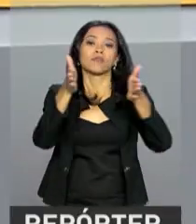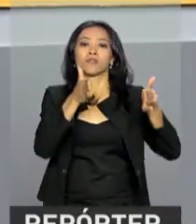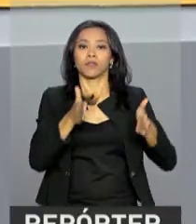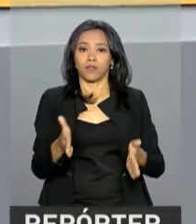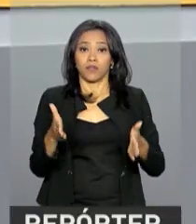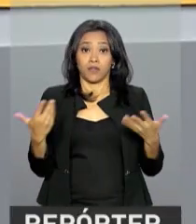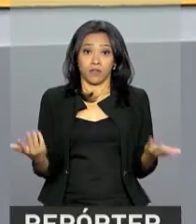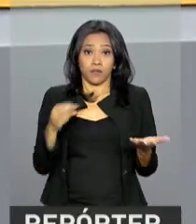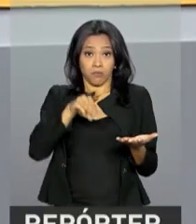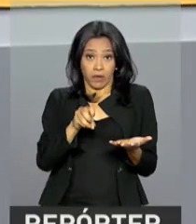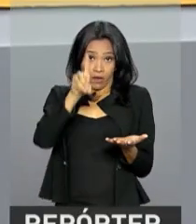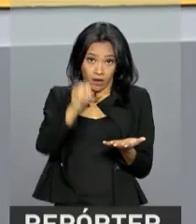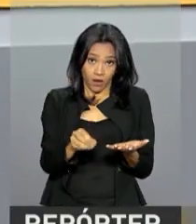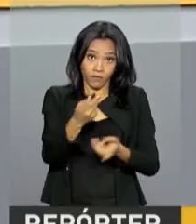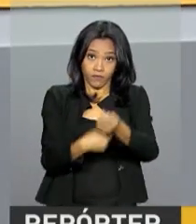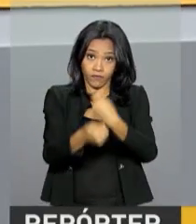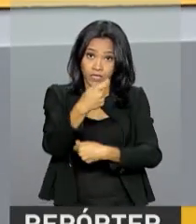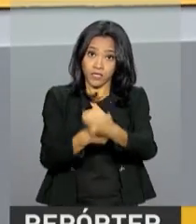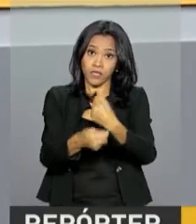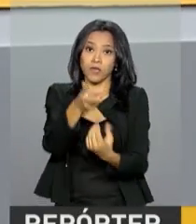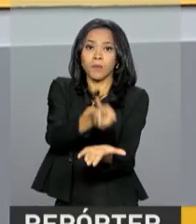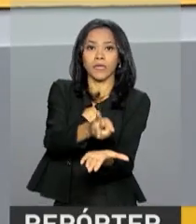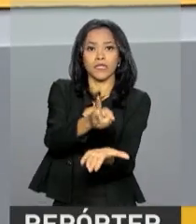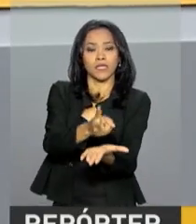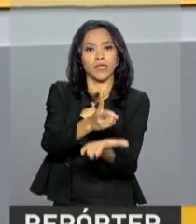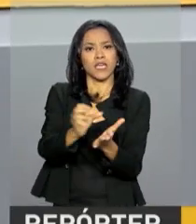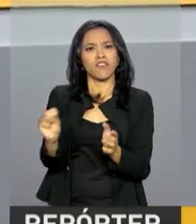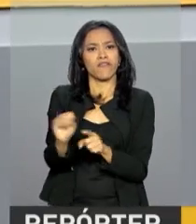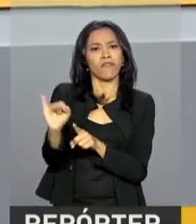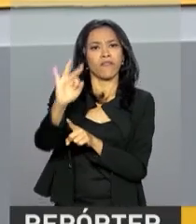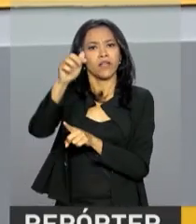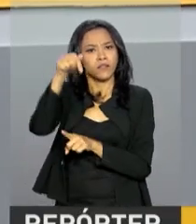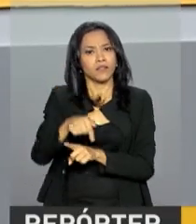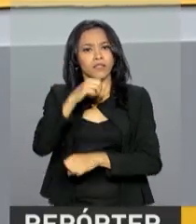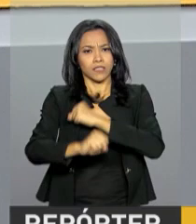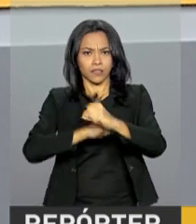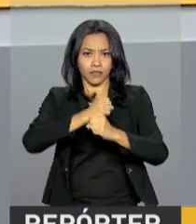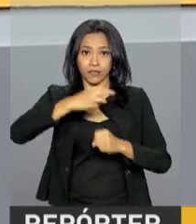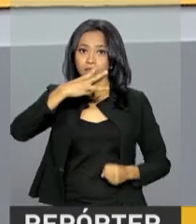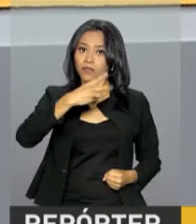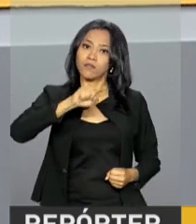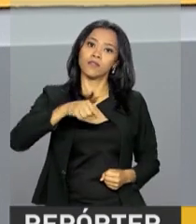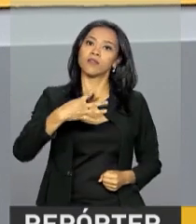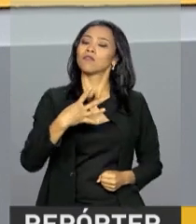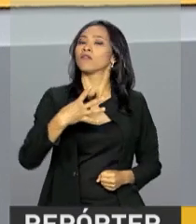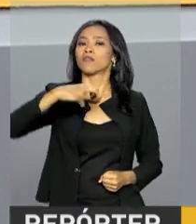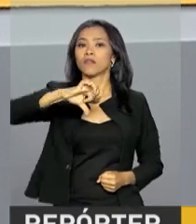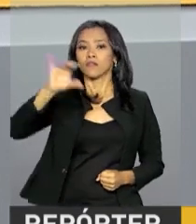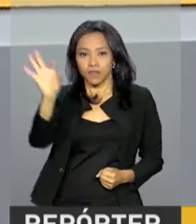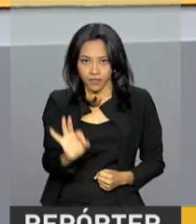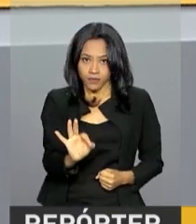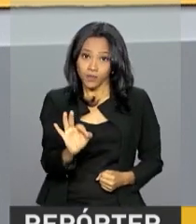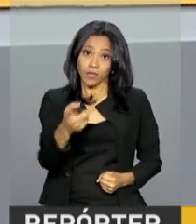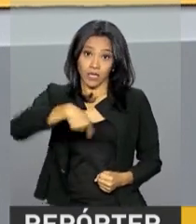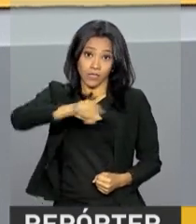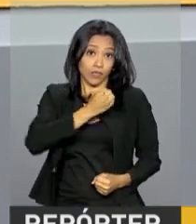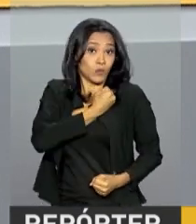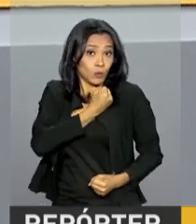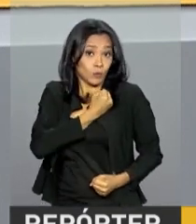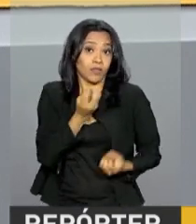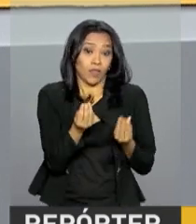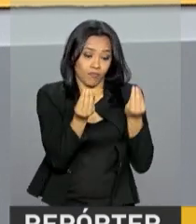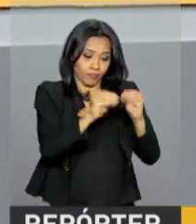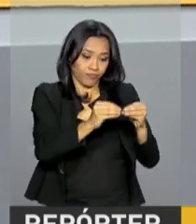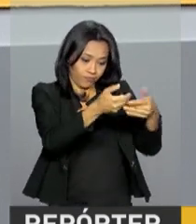e olha o mercado financeiro mantém a estimativa de inflação deste ano em 3,49 por cento os números estão no boletim